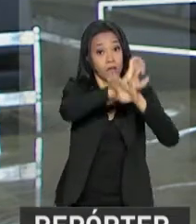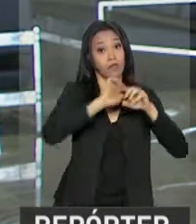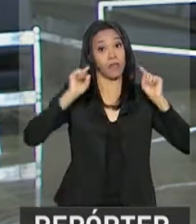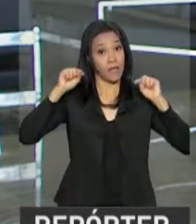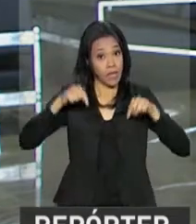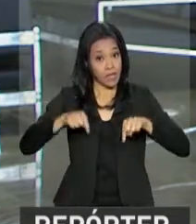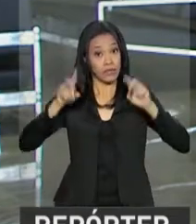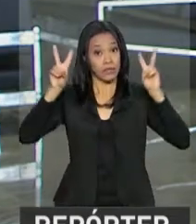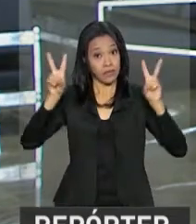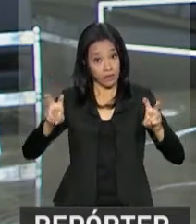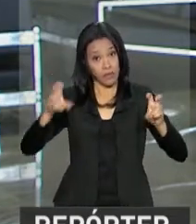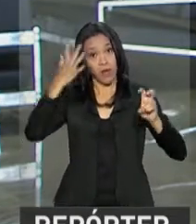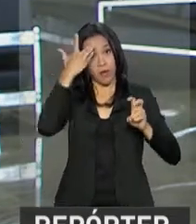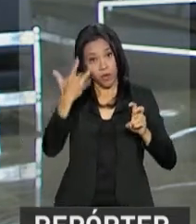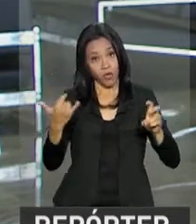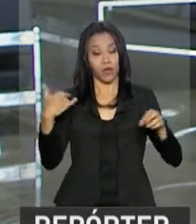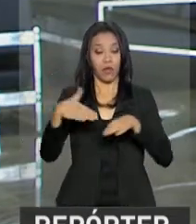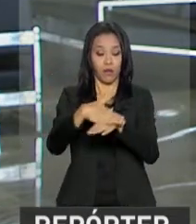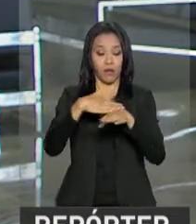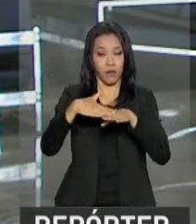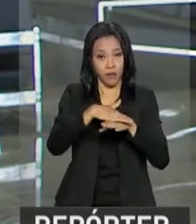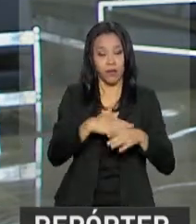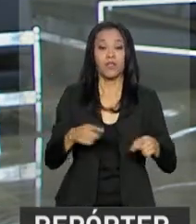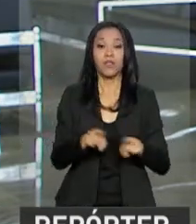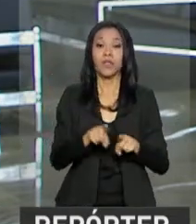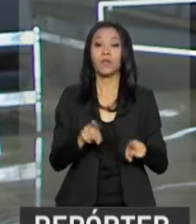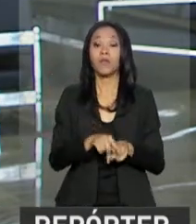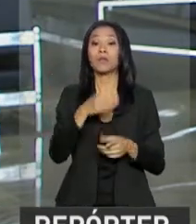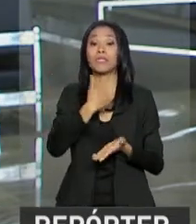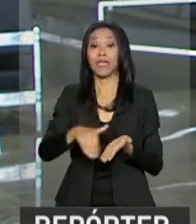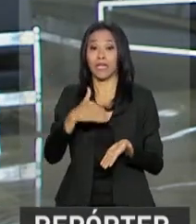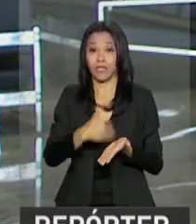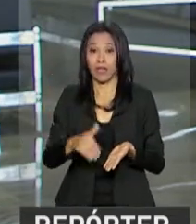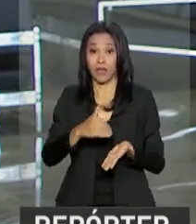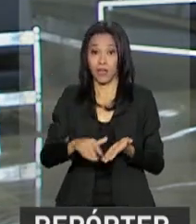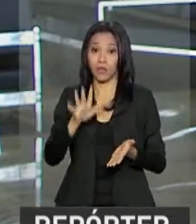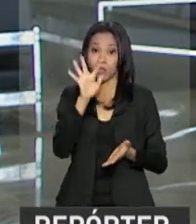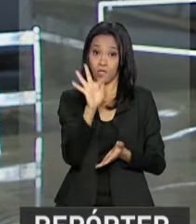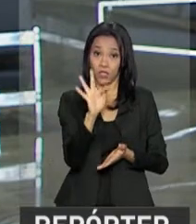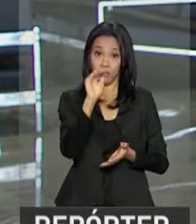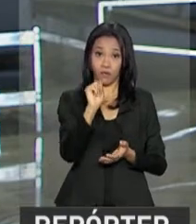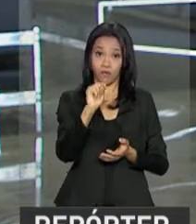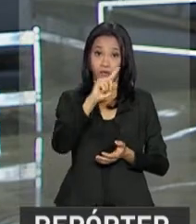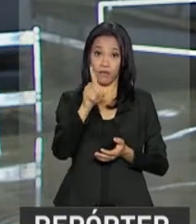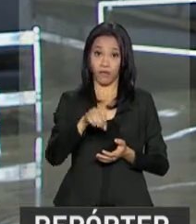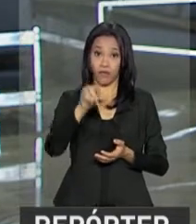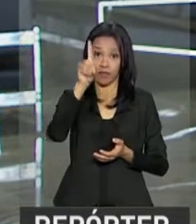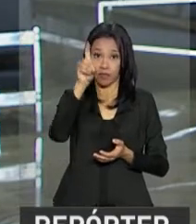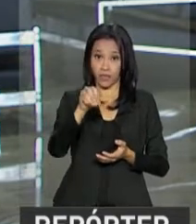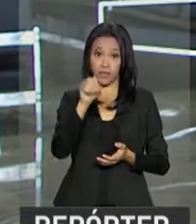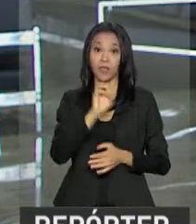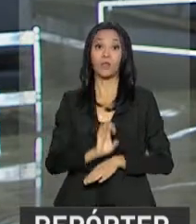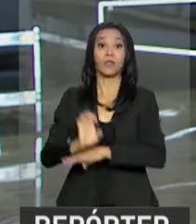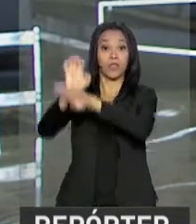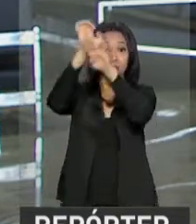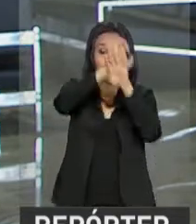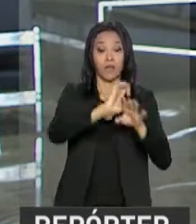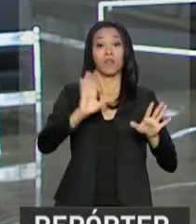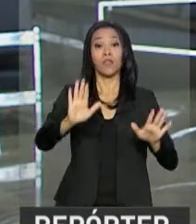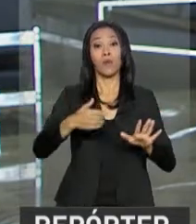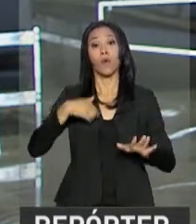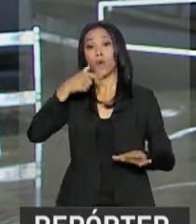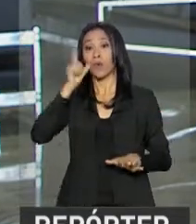entre o governo e os secretários de fazenda dos estados e também ontem à noite a petrobras anunciou a redução de